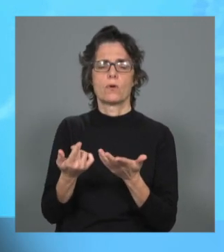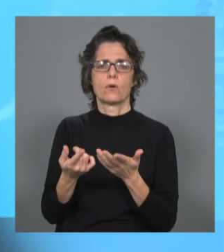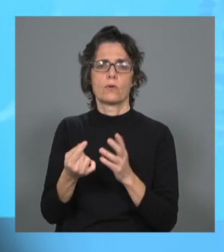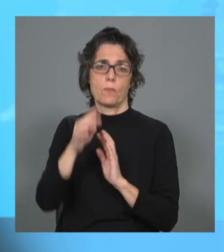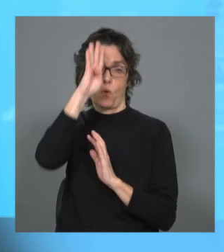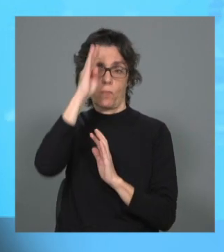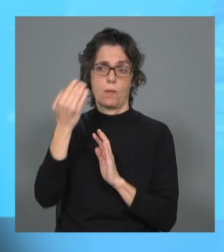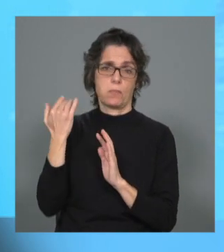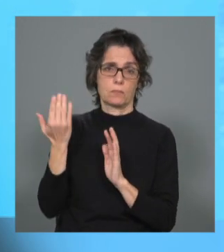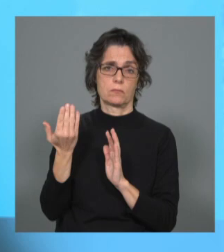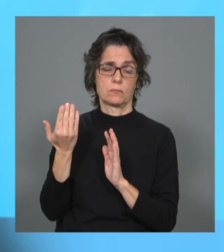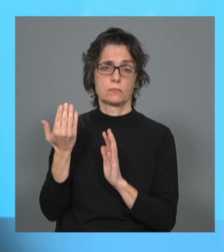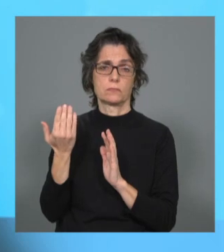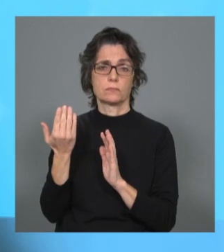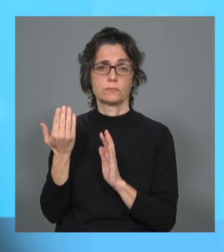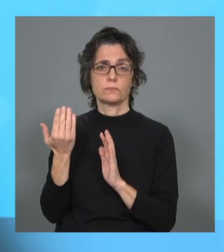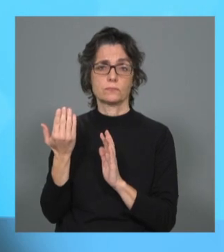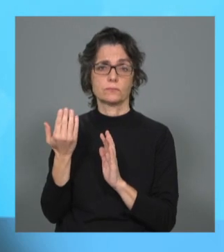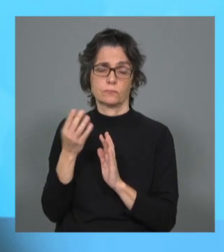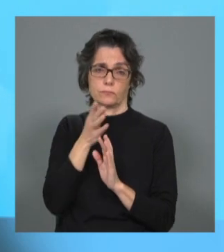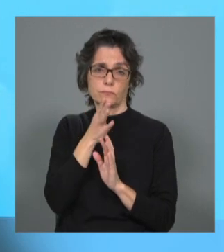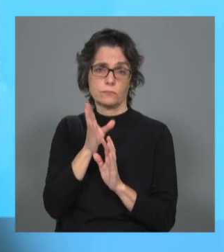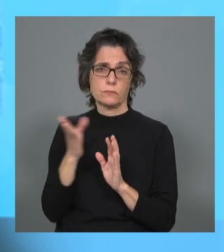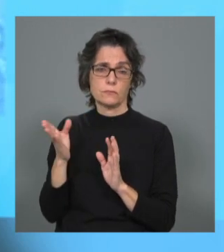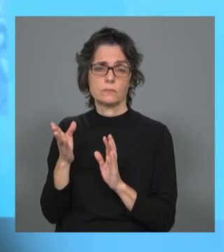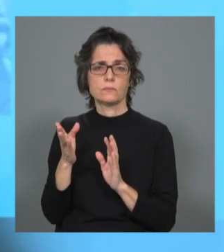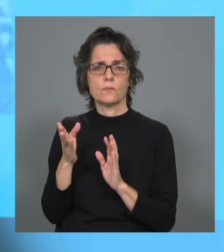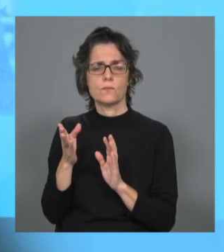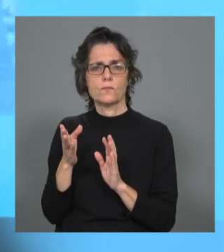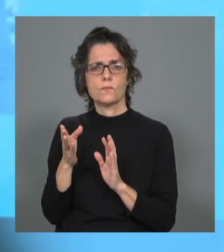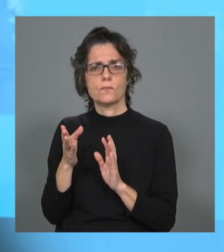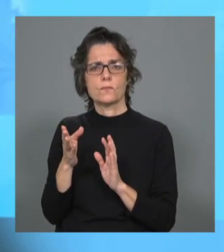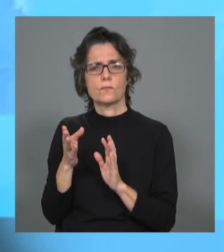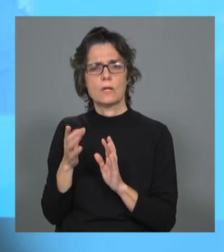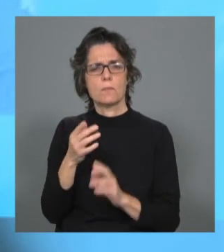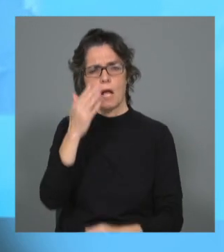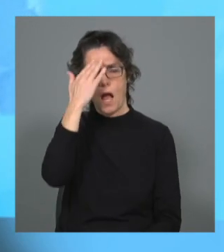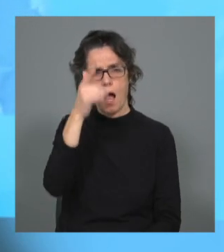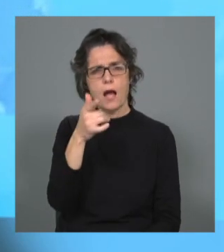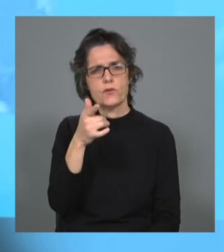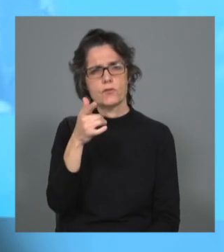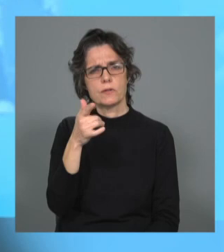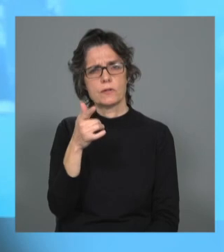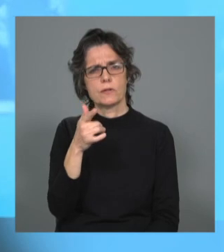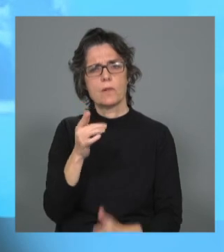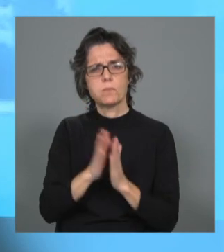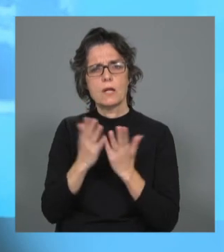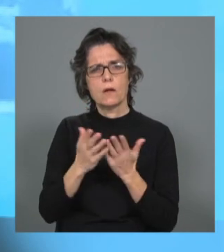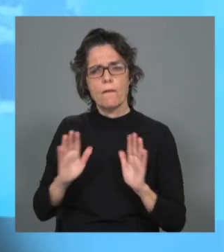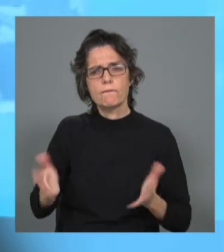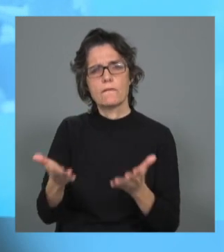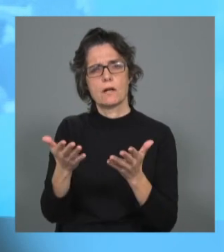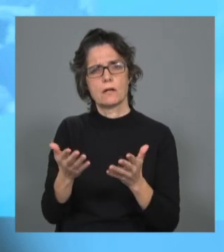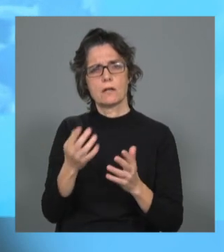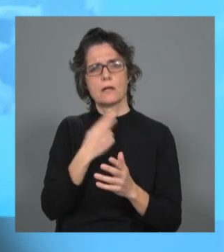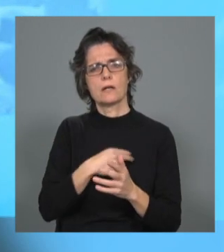também o continua a referir, exorta-se bastante aos cristãos que se envolvam seriamente na cena